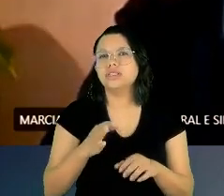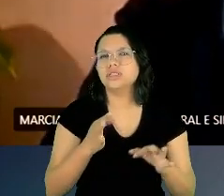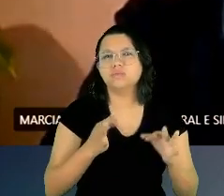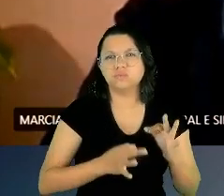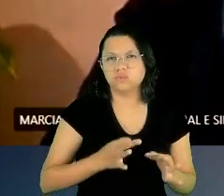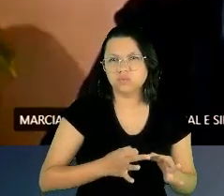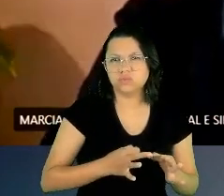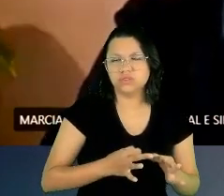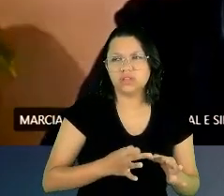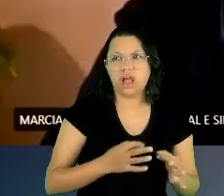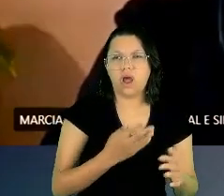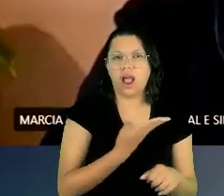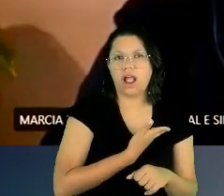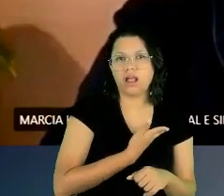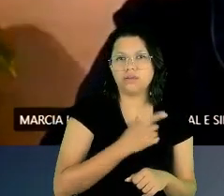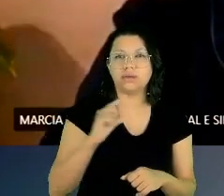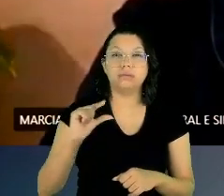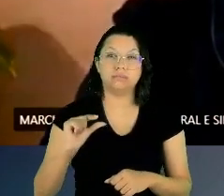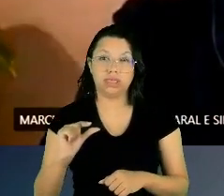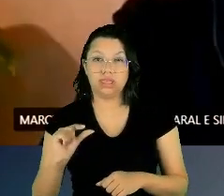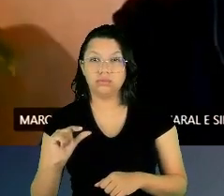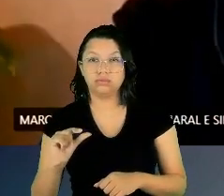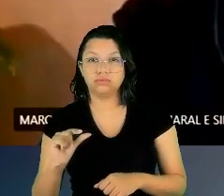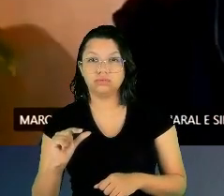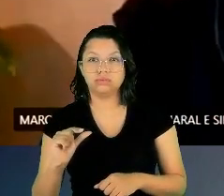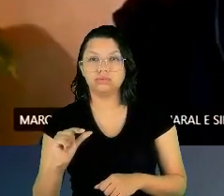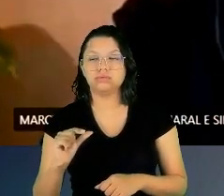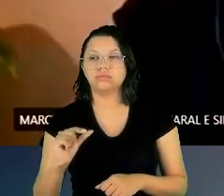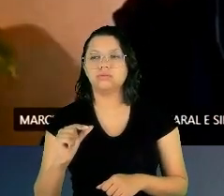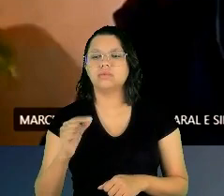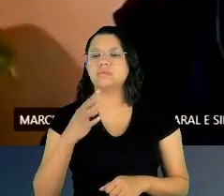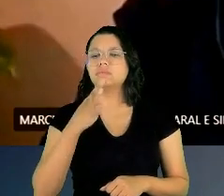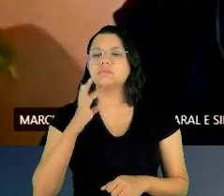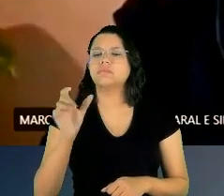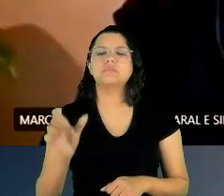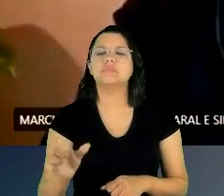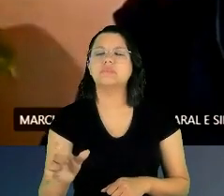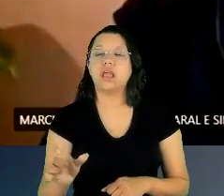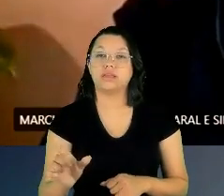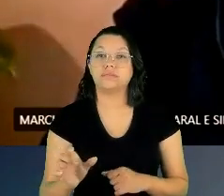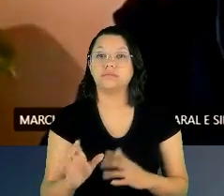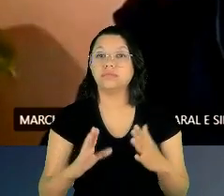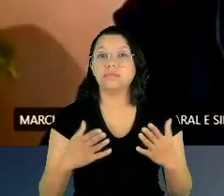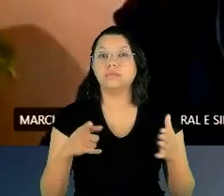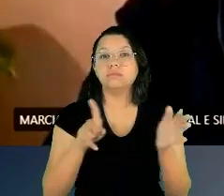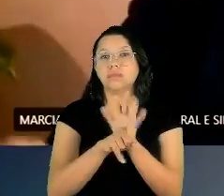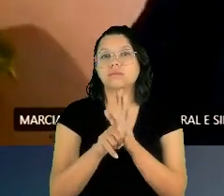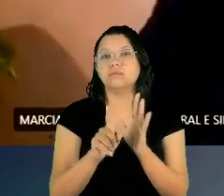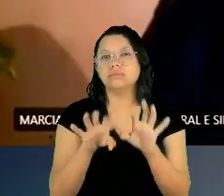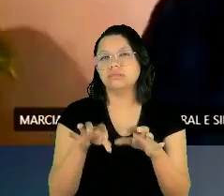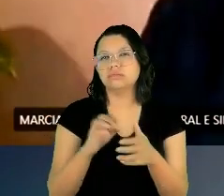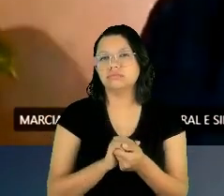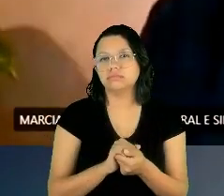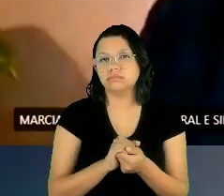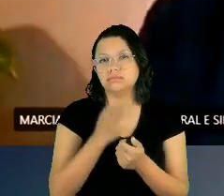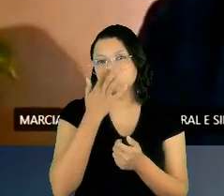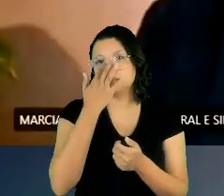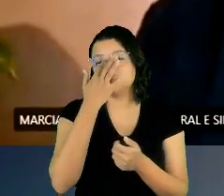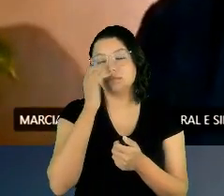injustiça com amigo e tolerar menos a injustiça com desconhecido. Isso. Então eu colocaria essa pergunta que foi feita nessa perspectiva, talvez.